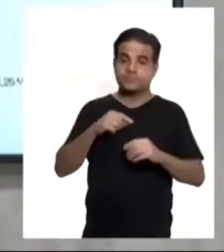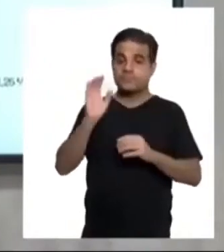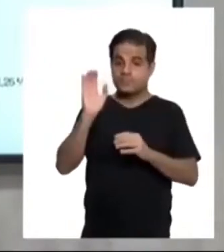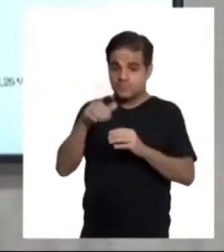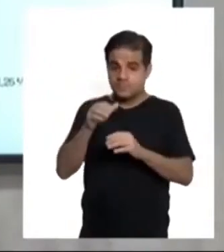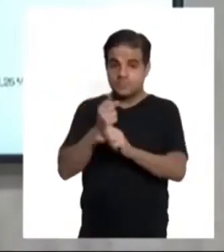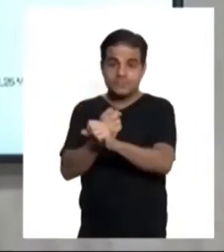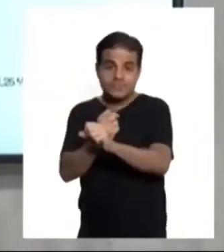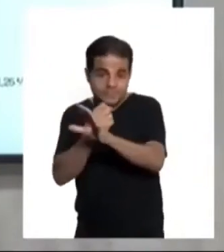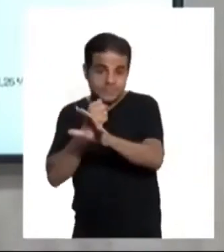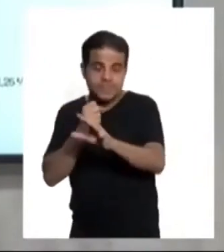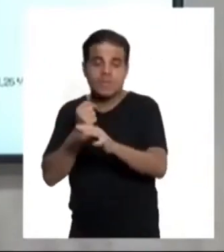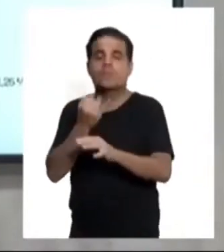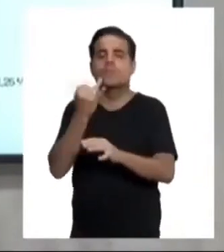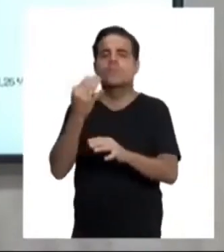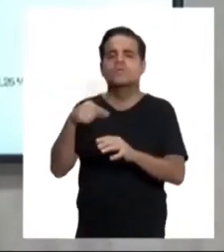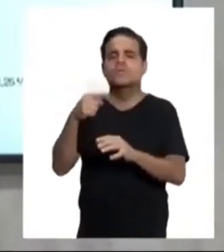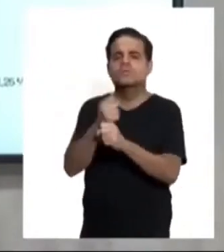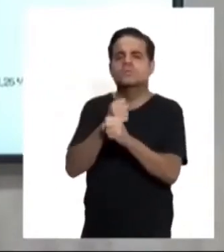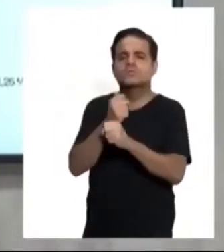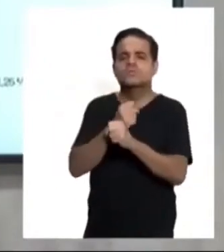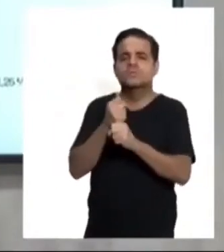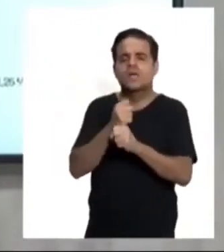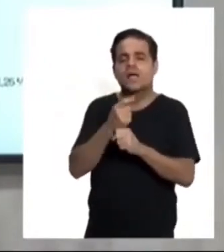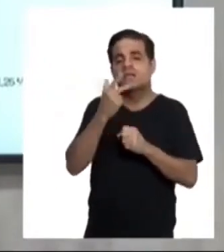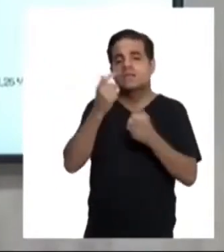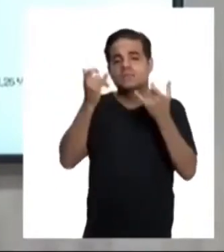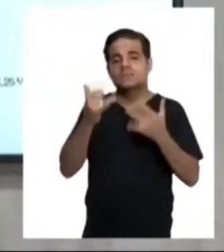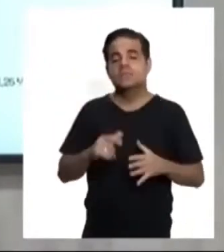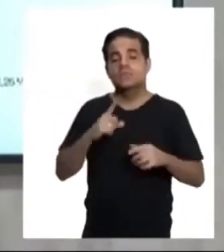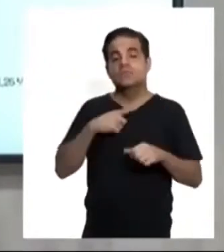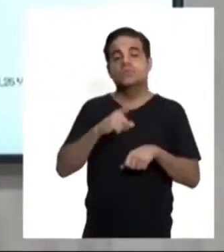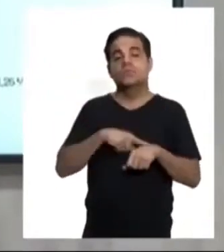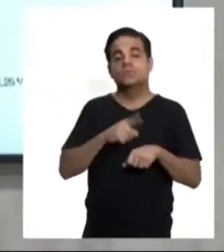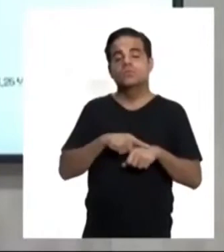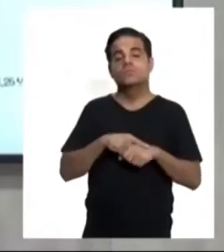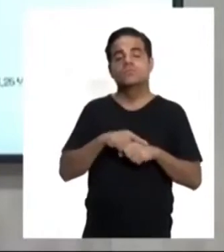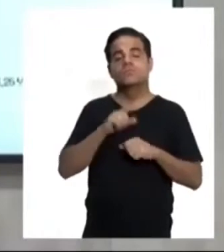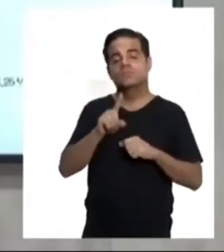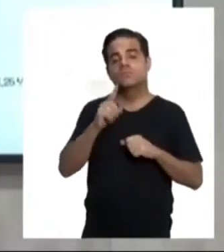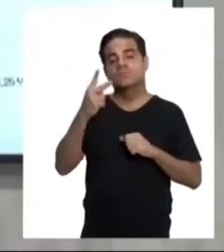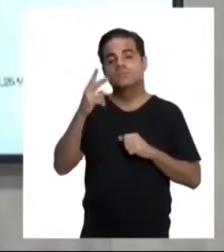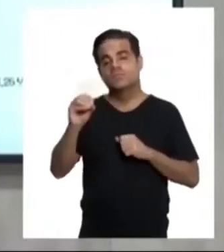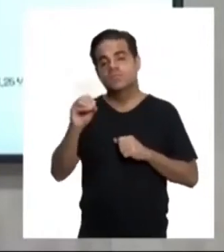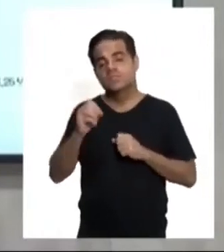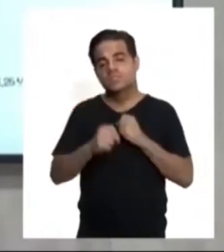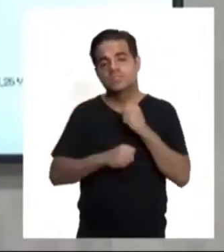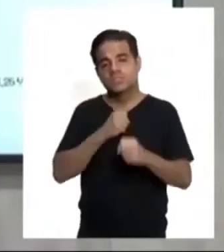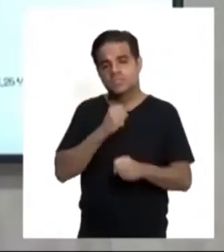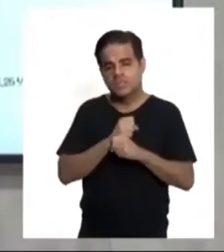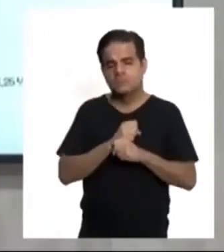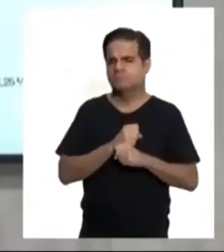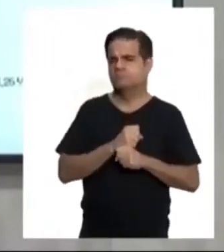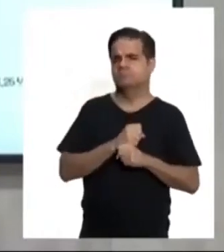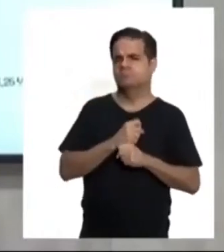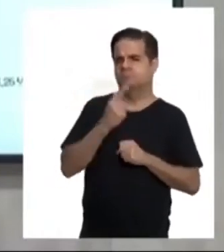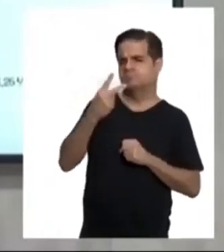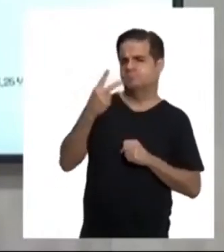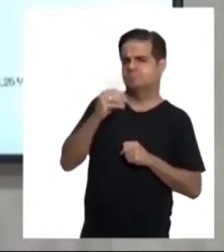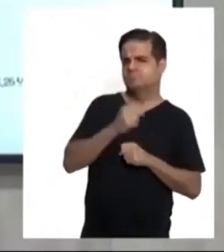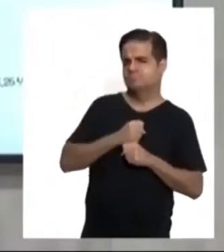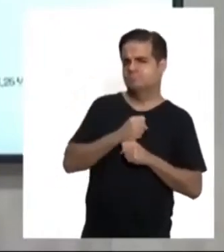radioativa depois de quantos anos? Ele fala aqui que o tempo foi de 120 anos. Ora, 120